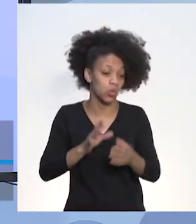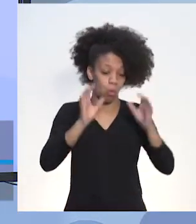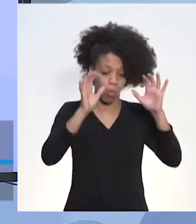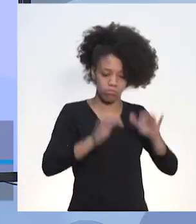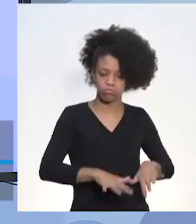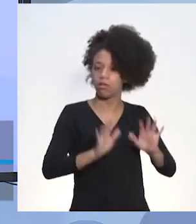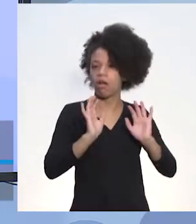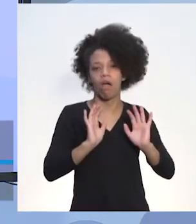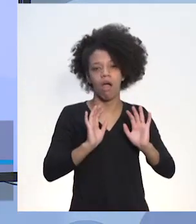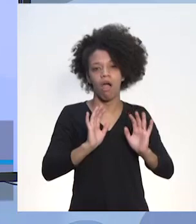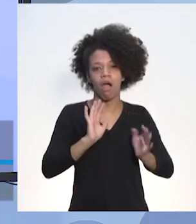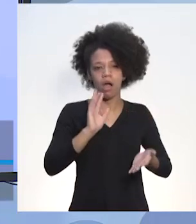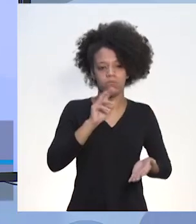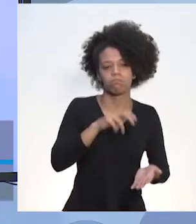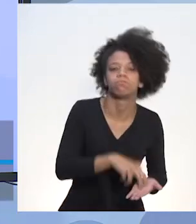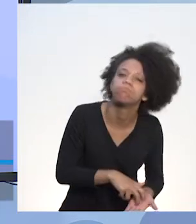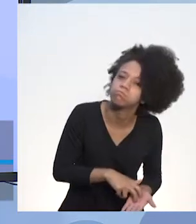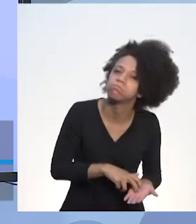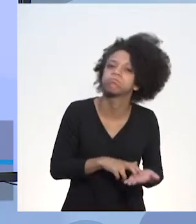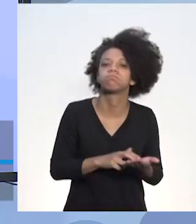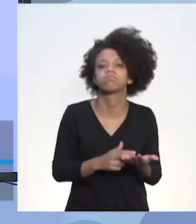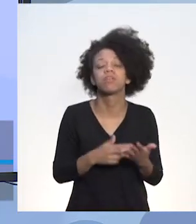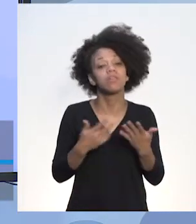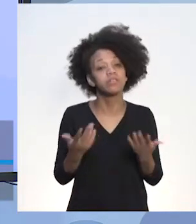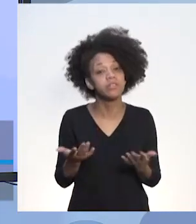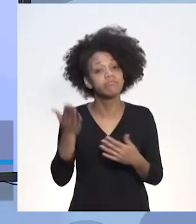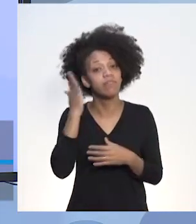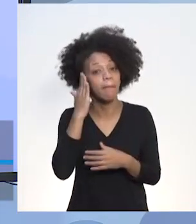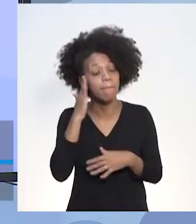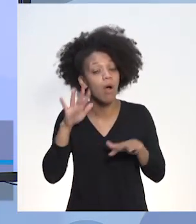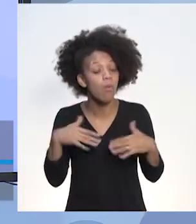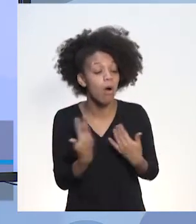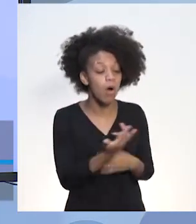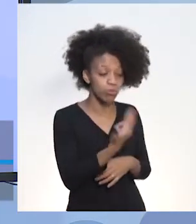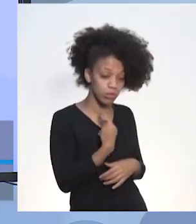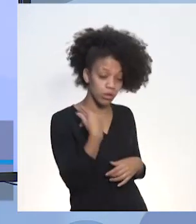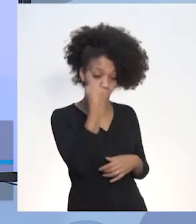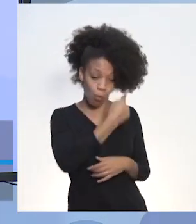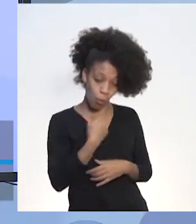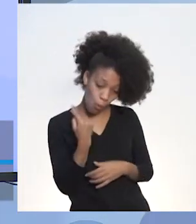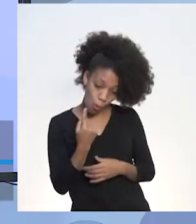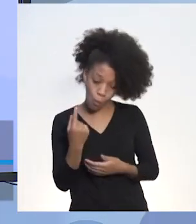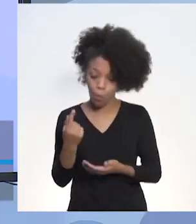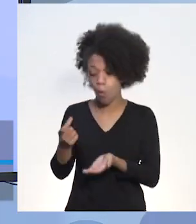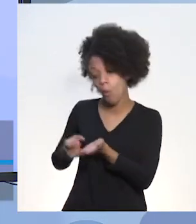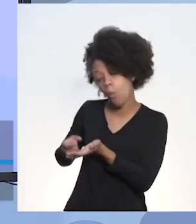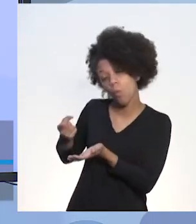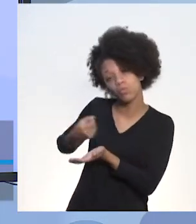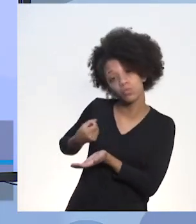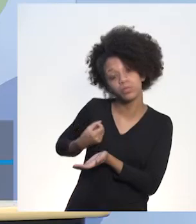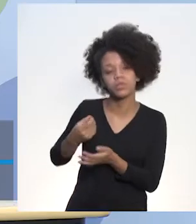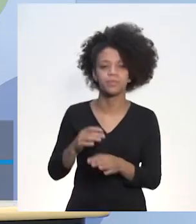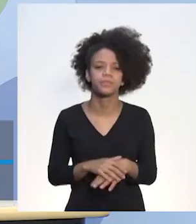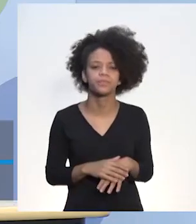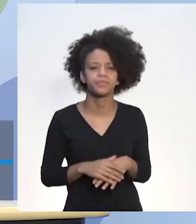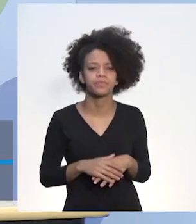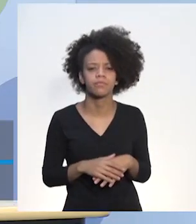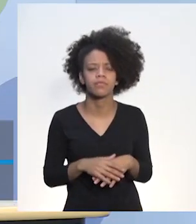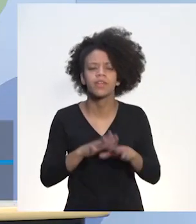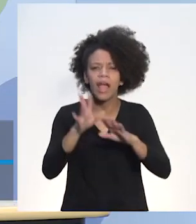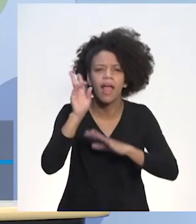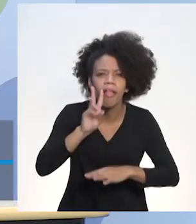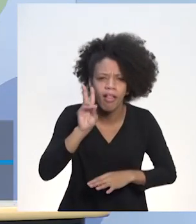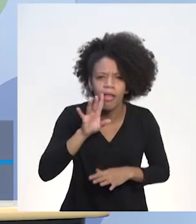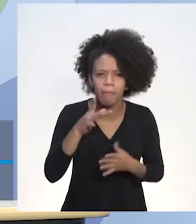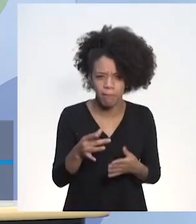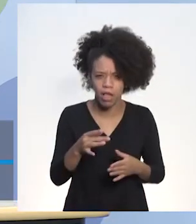cair no chão para a gente poder saber se o resultado foi cara ou coroa. Fala, Osmar. Não, eu lembrei, quando a gente coloca o leite no fogo e